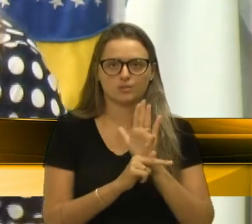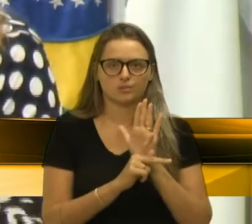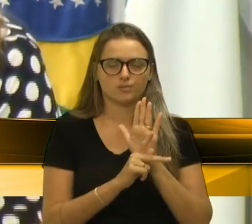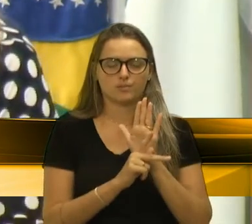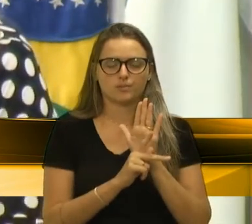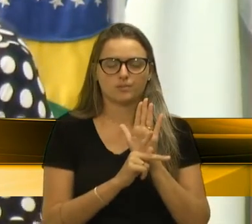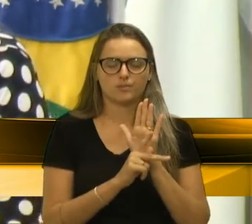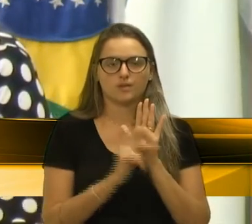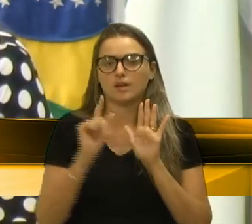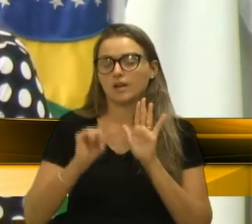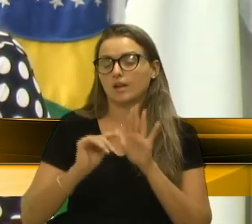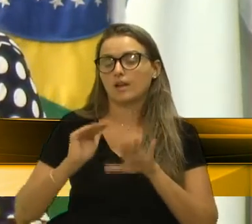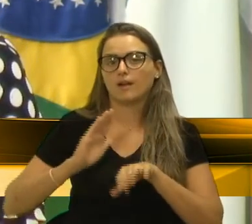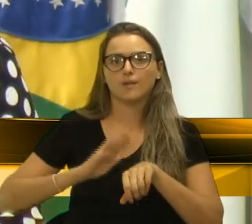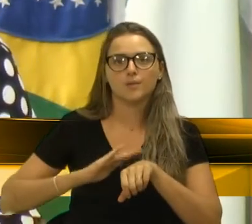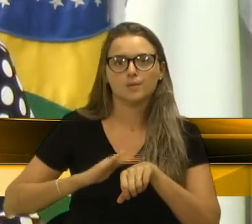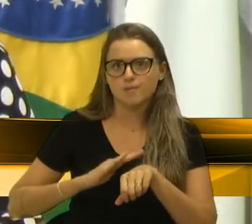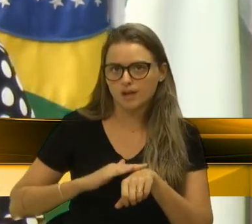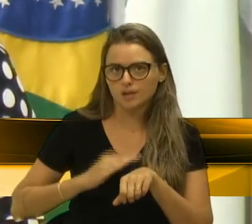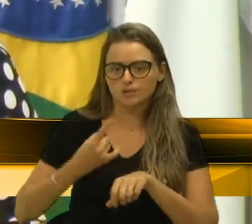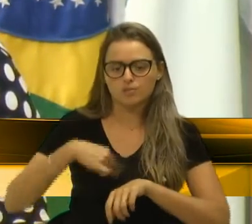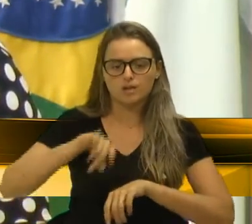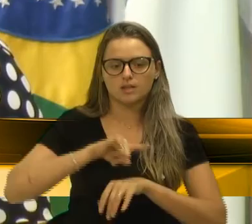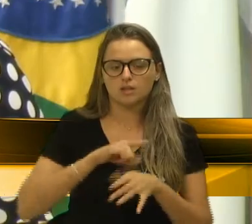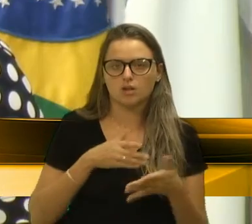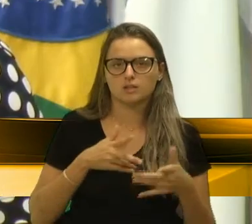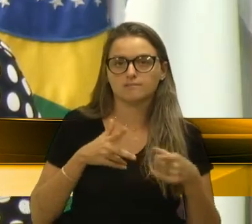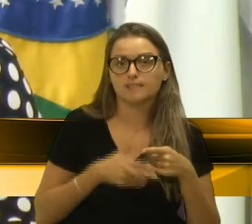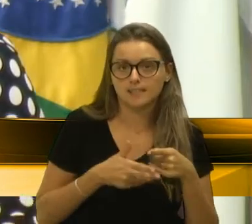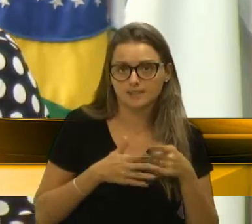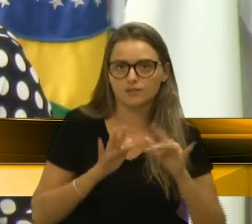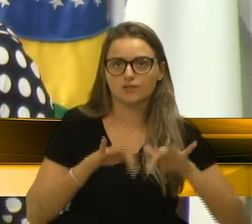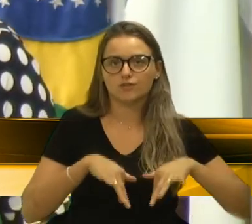um primeiro passo para a gente romper este ciclo.